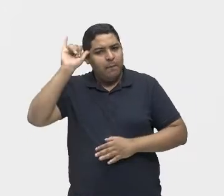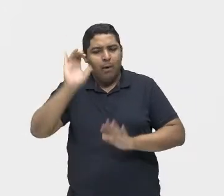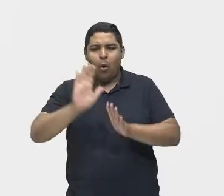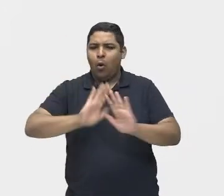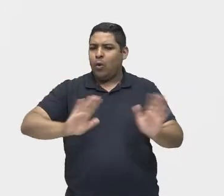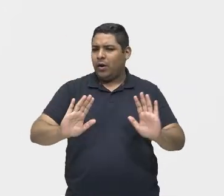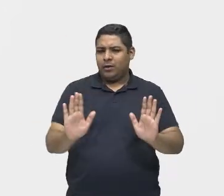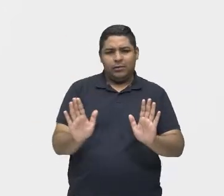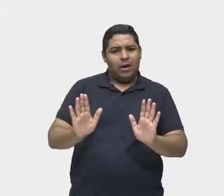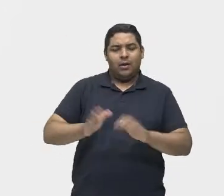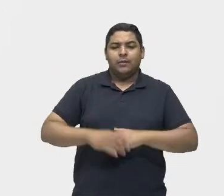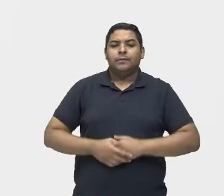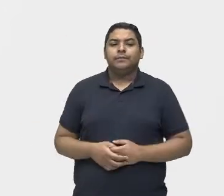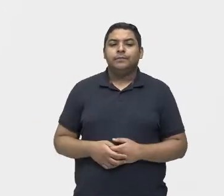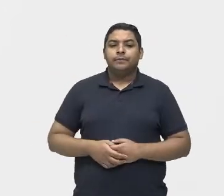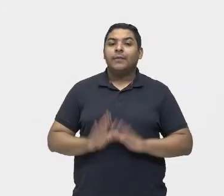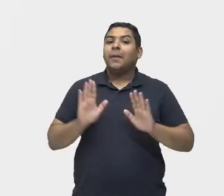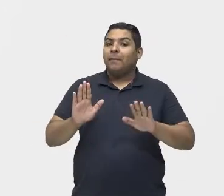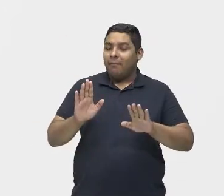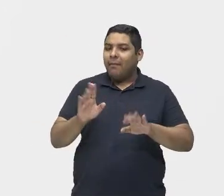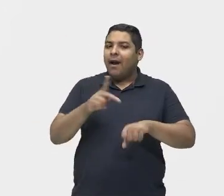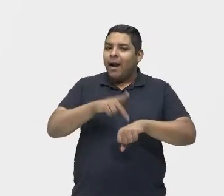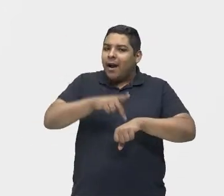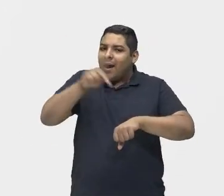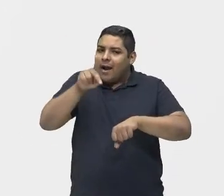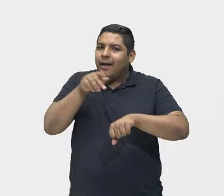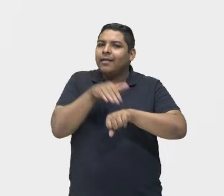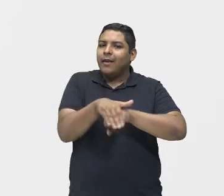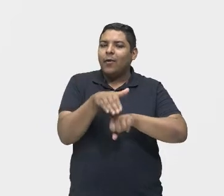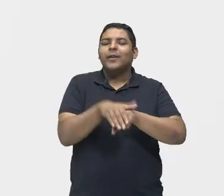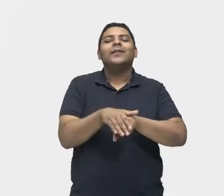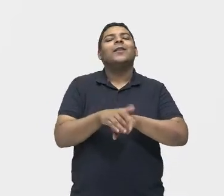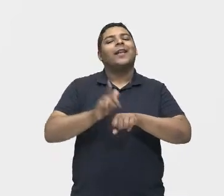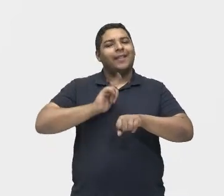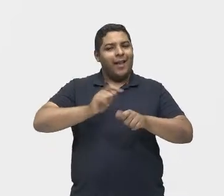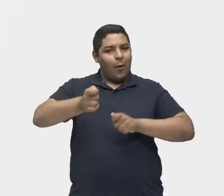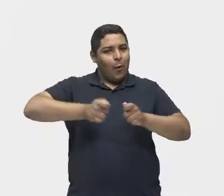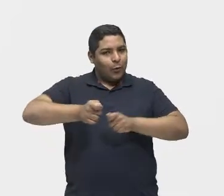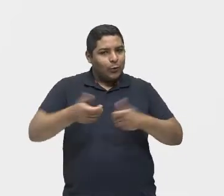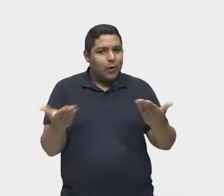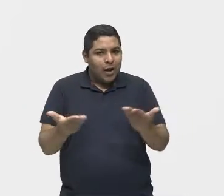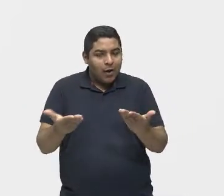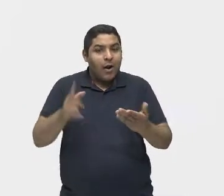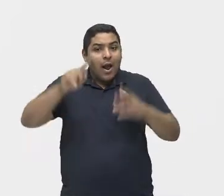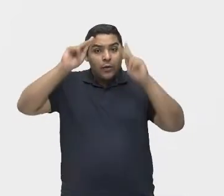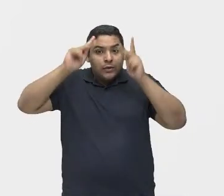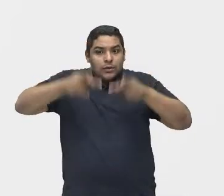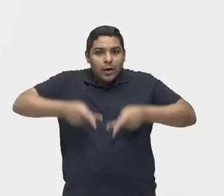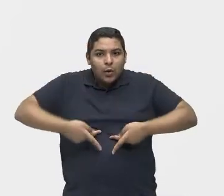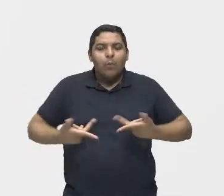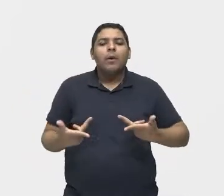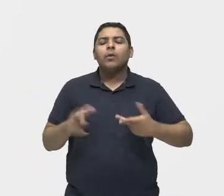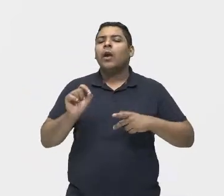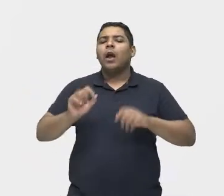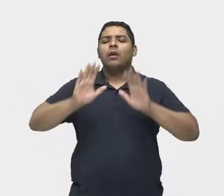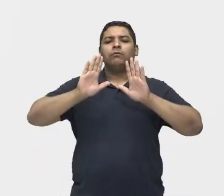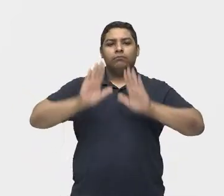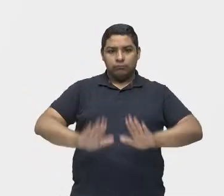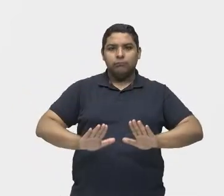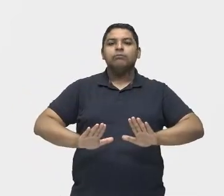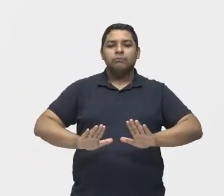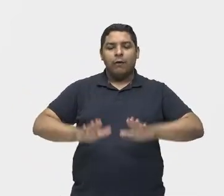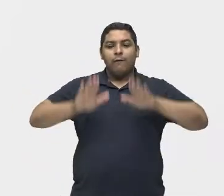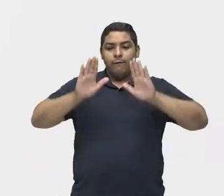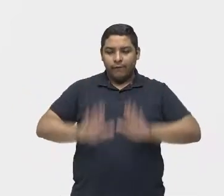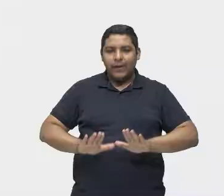de animais. No Neolítico, já ele vai ter esse domínio. Ele já é um homem o quê? Um homem sedentário, tá? Trouxe